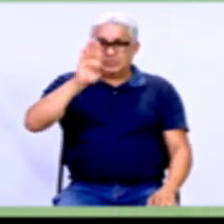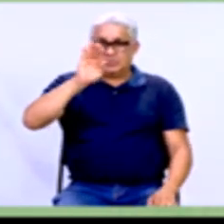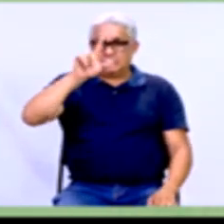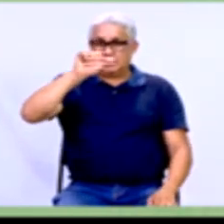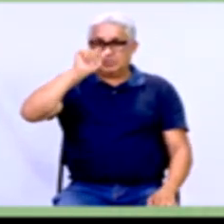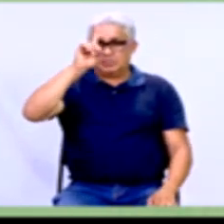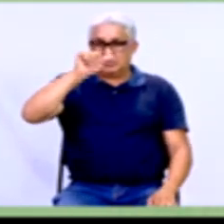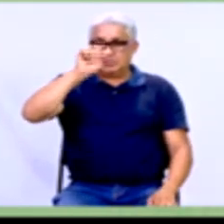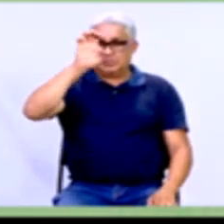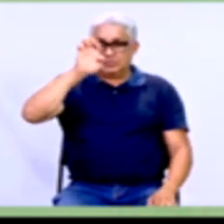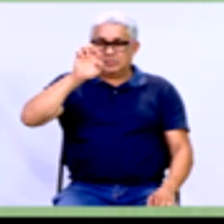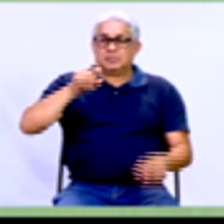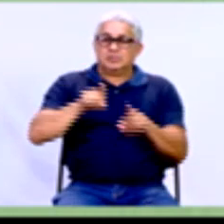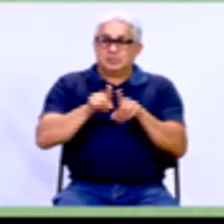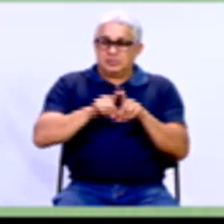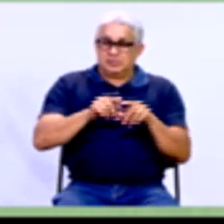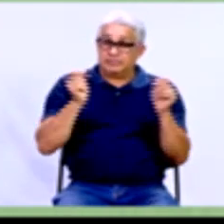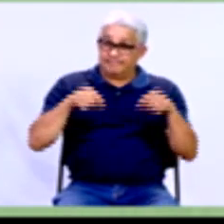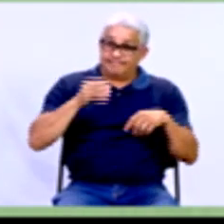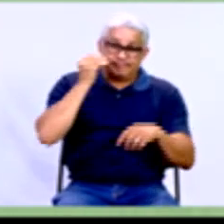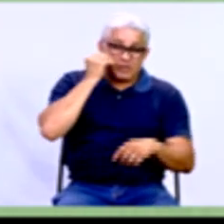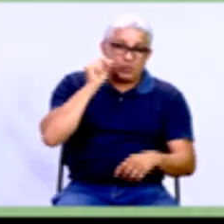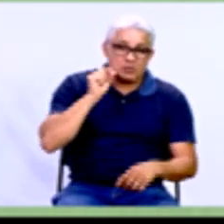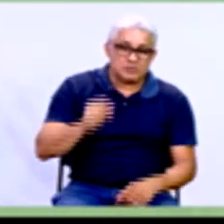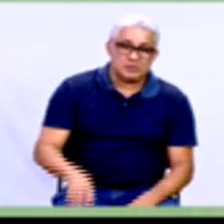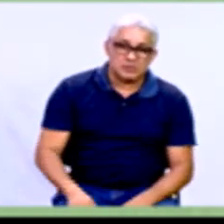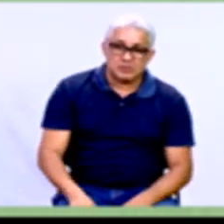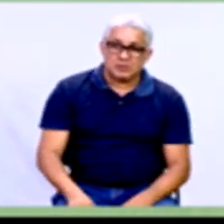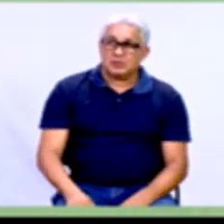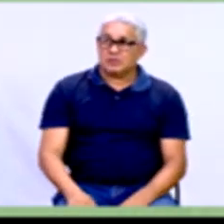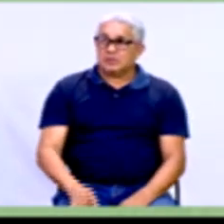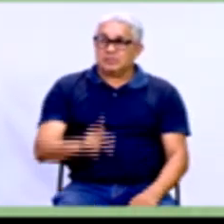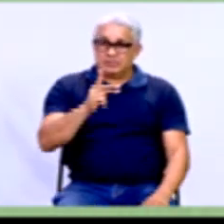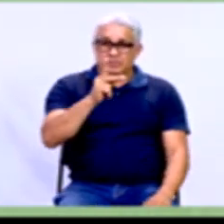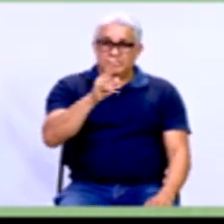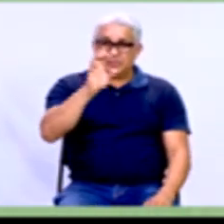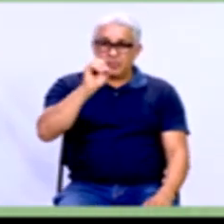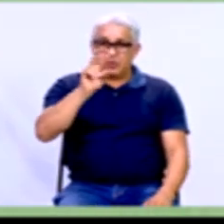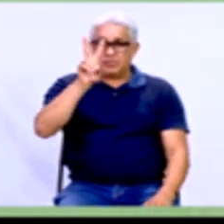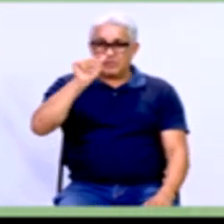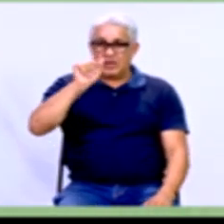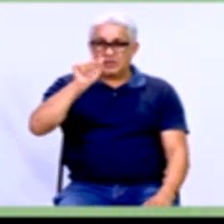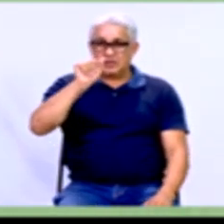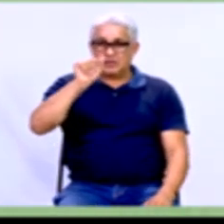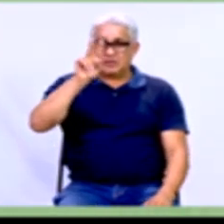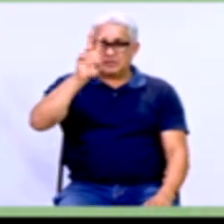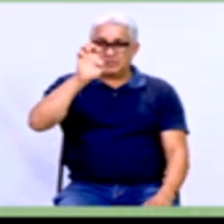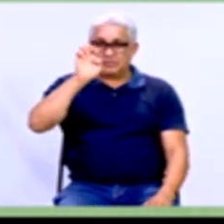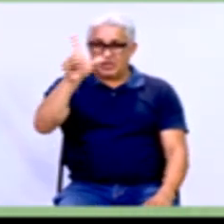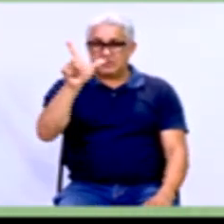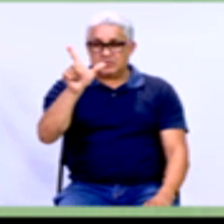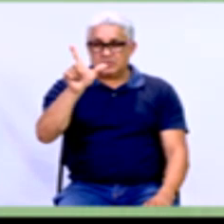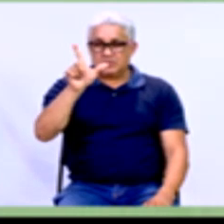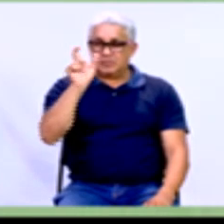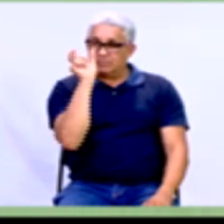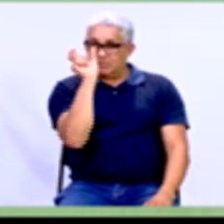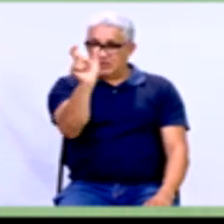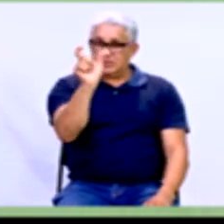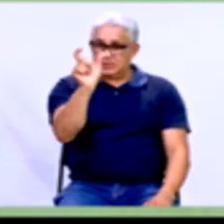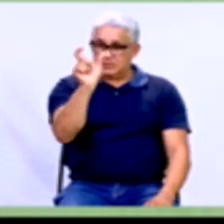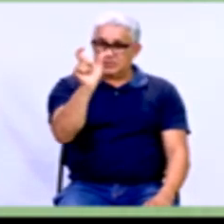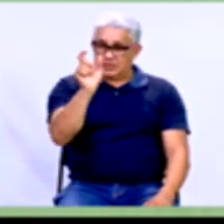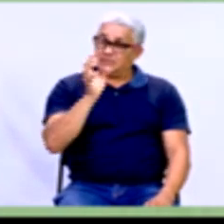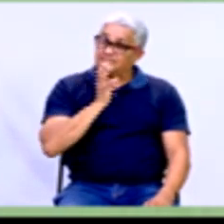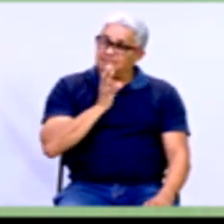Informalmente, provável é uma das muitas palavras utilizadas para eventos incertos ou